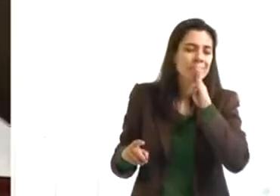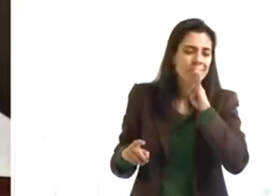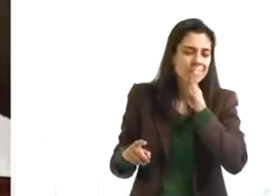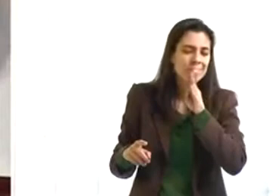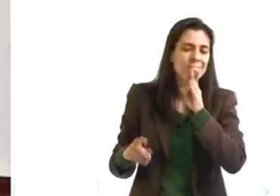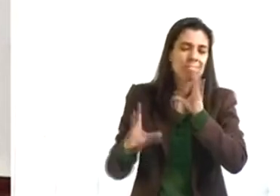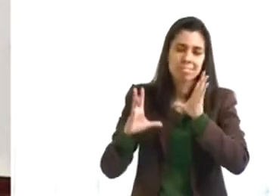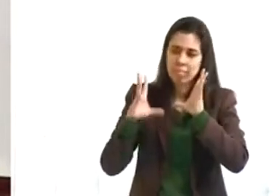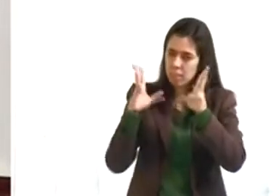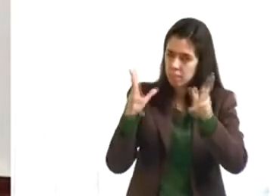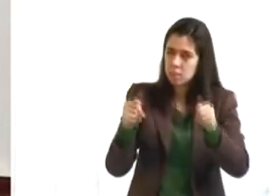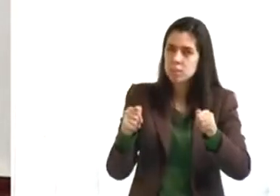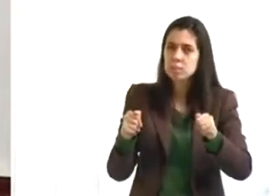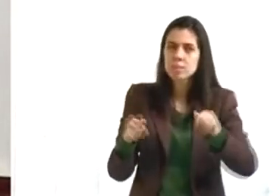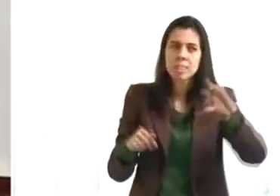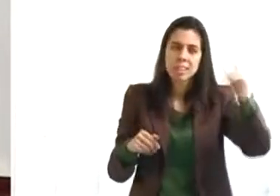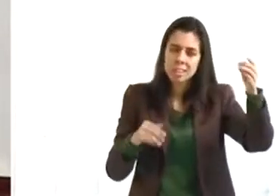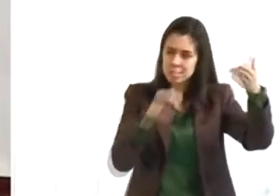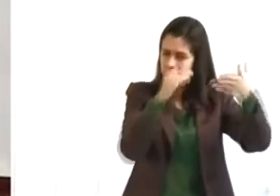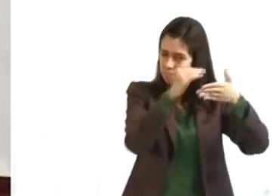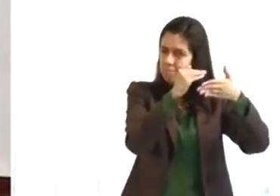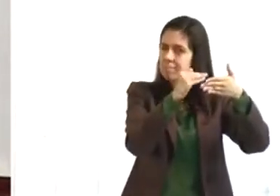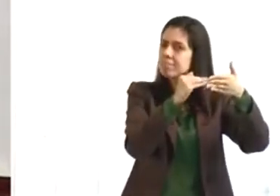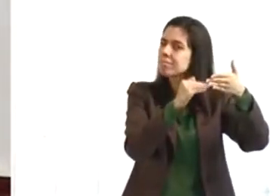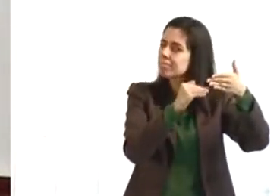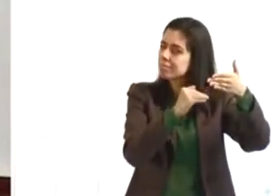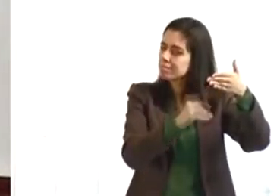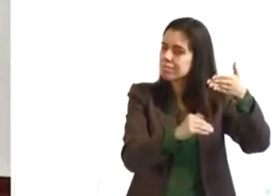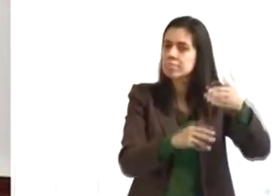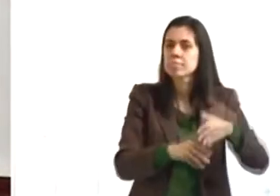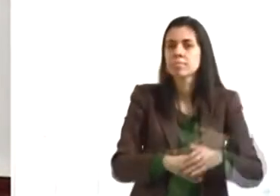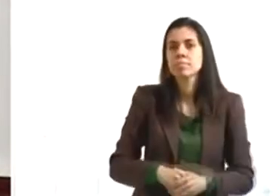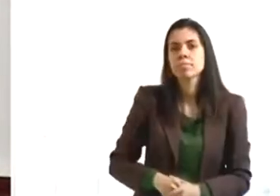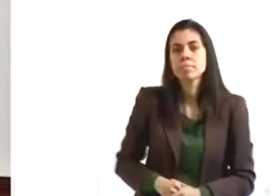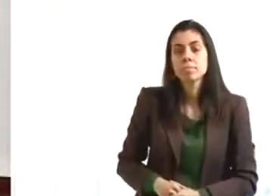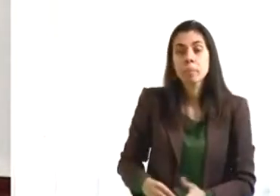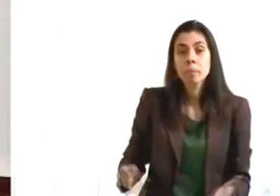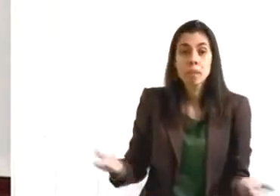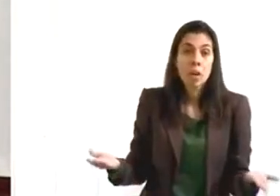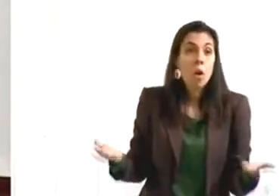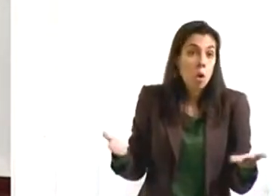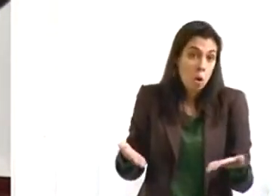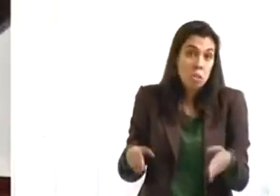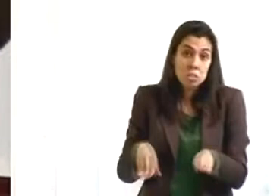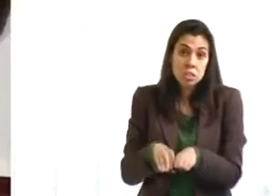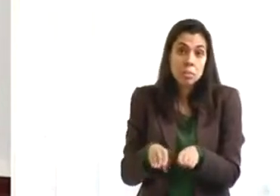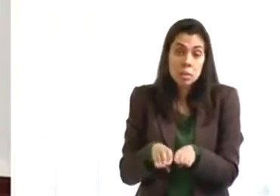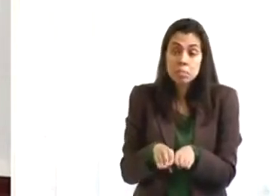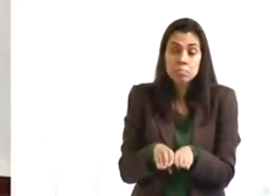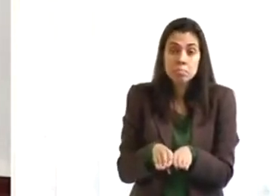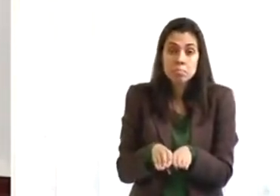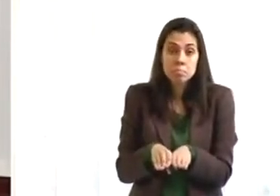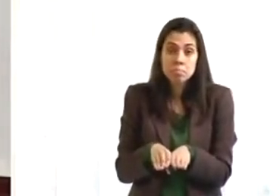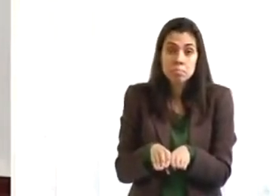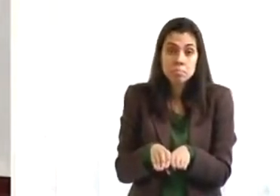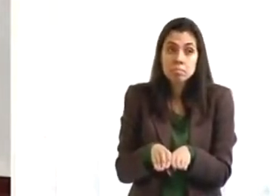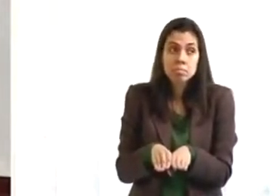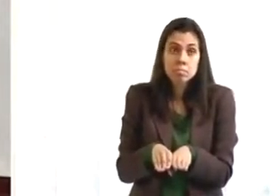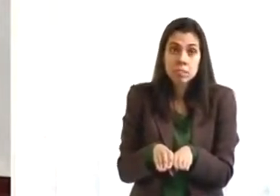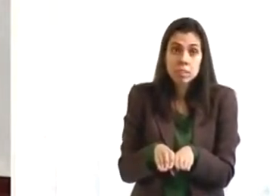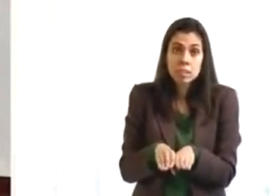seus discípulos para estar lá. E isso acontece até hoje, irmãos. Certamente você às vezes não percebe, falta-nos às vezes